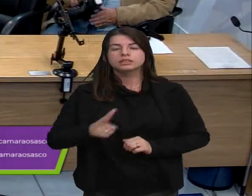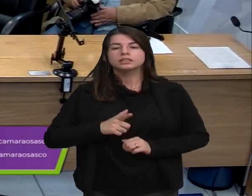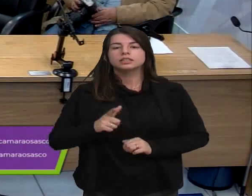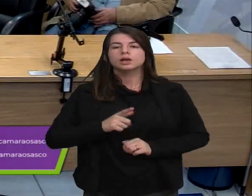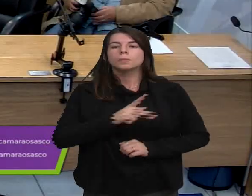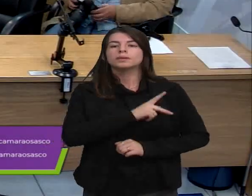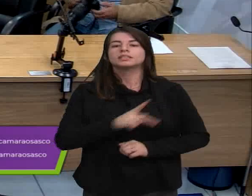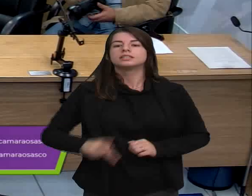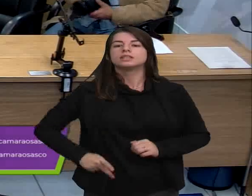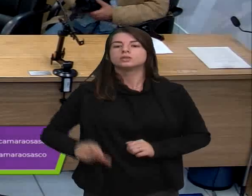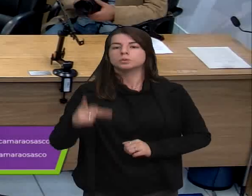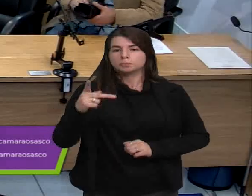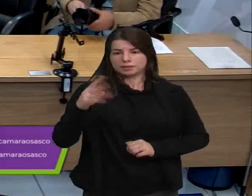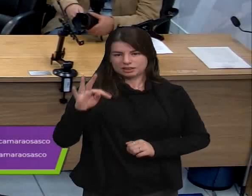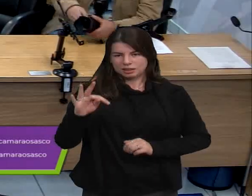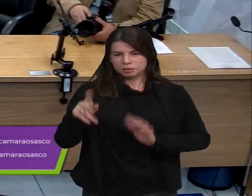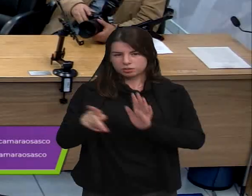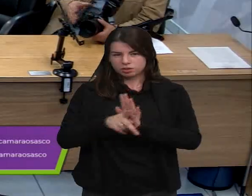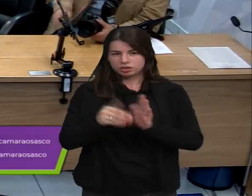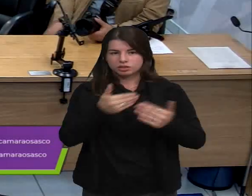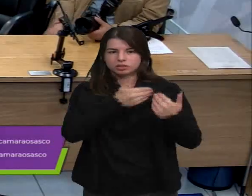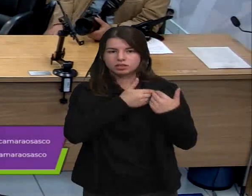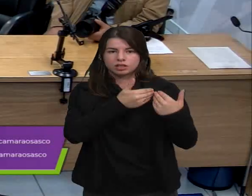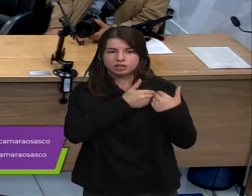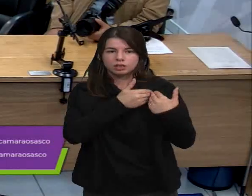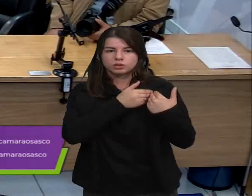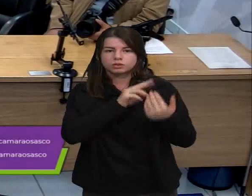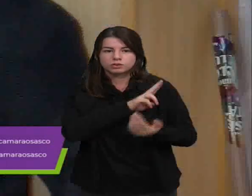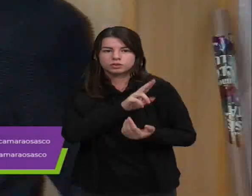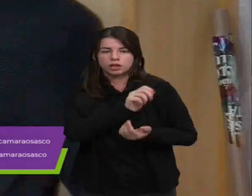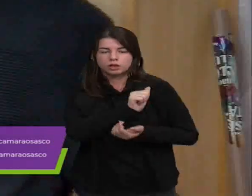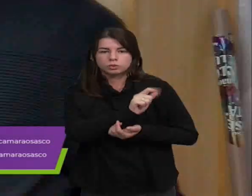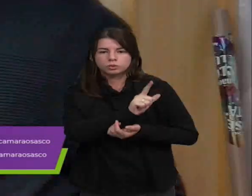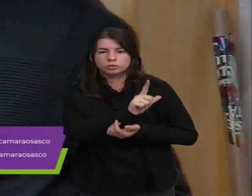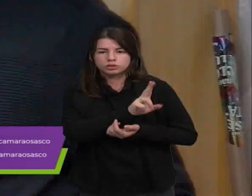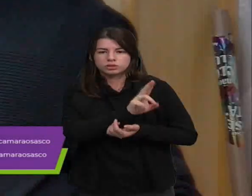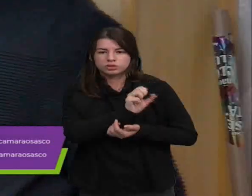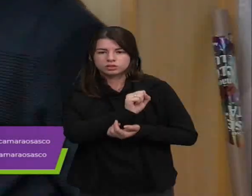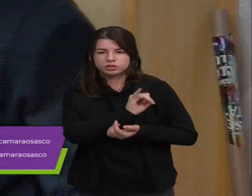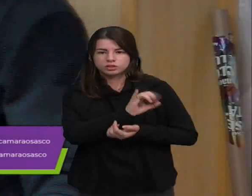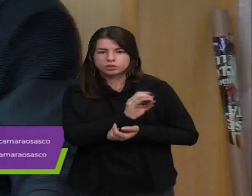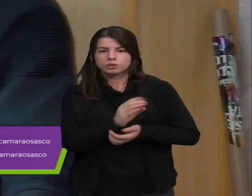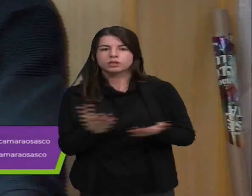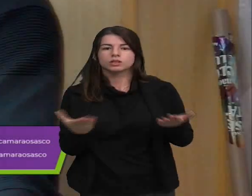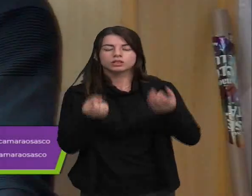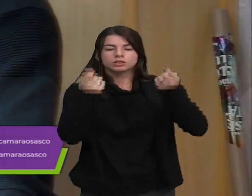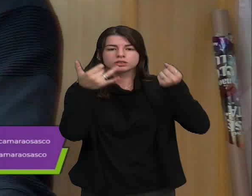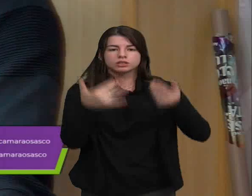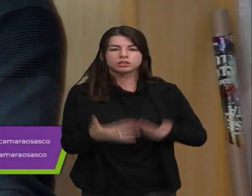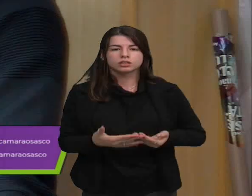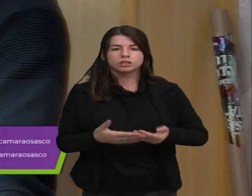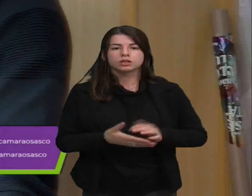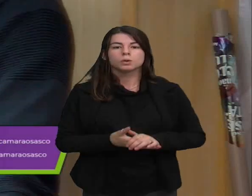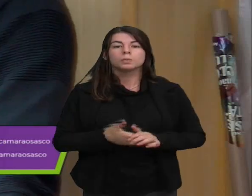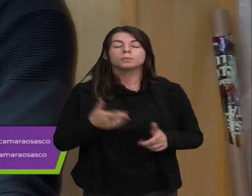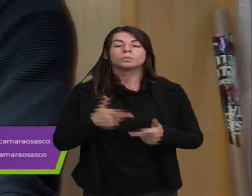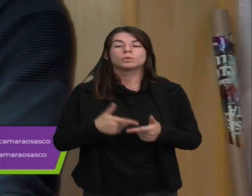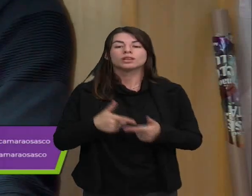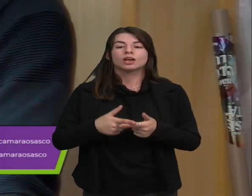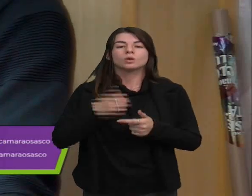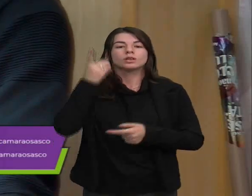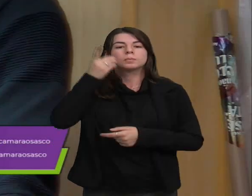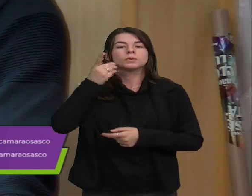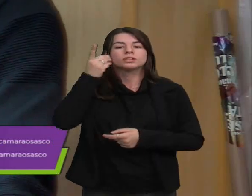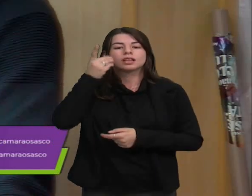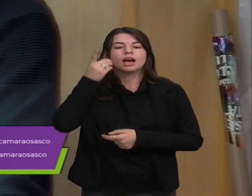presidente do PT o Aloysio Pinheiro certo e estou mais aqui Juliana para justificar a ausência do deputado Emílio